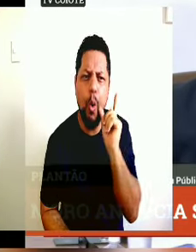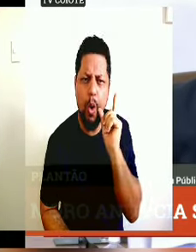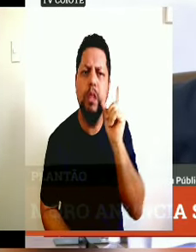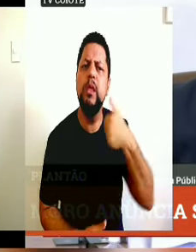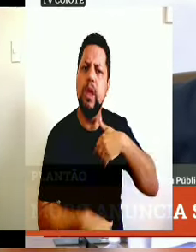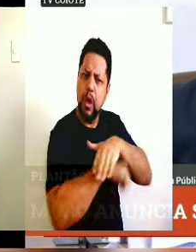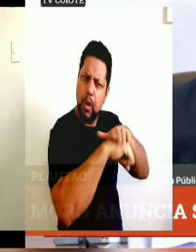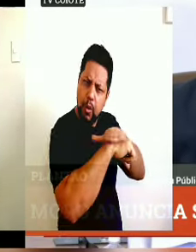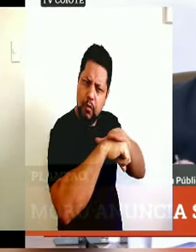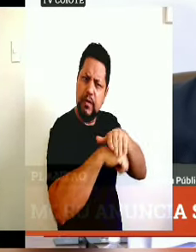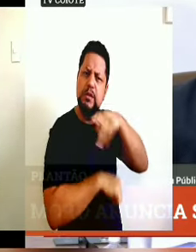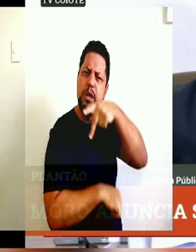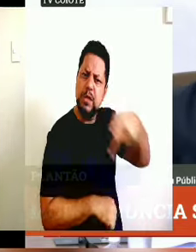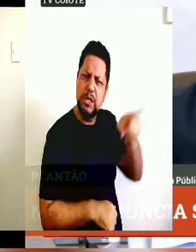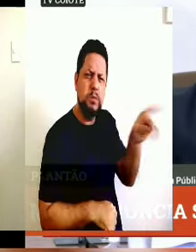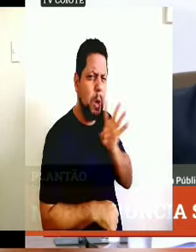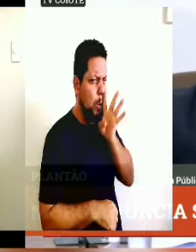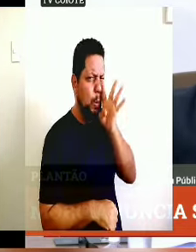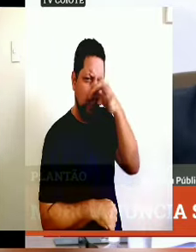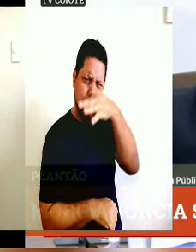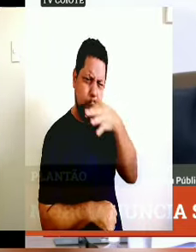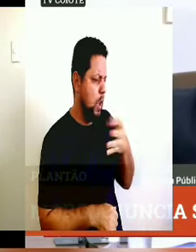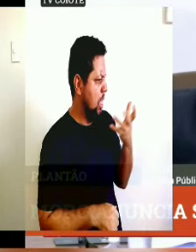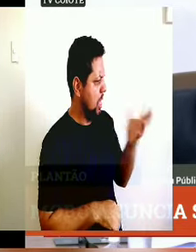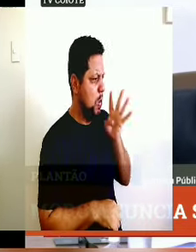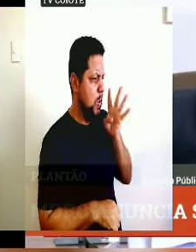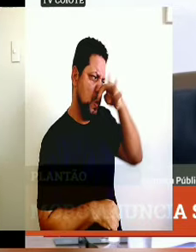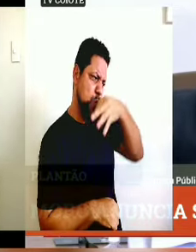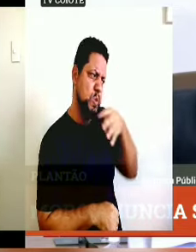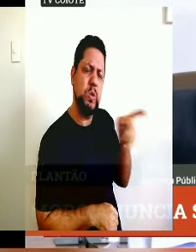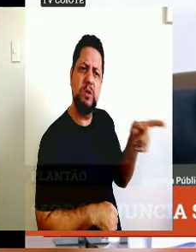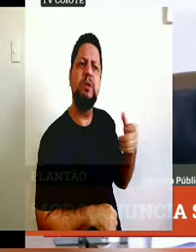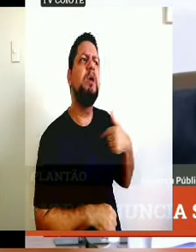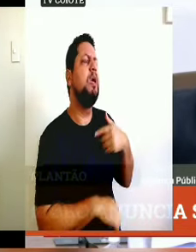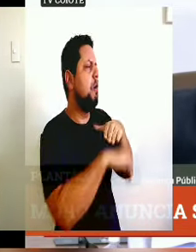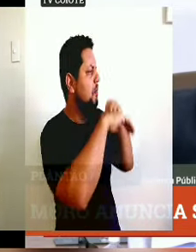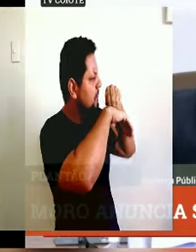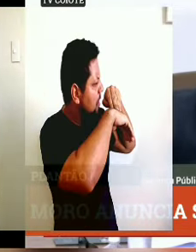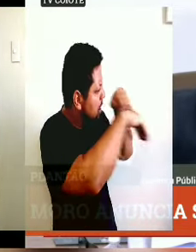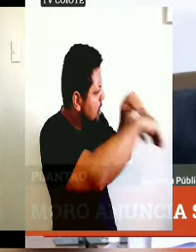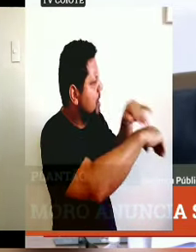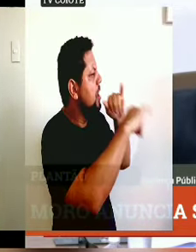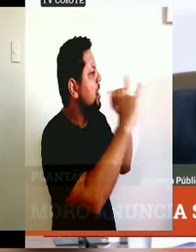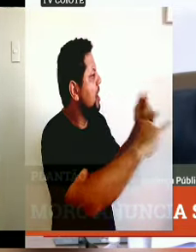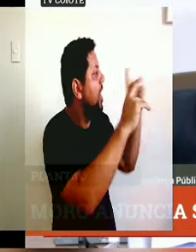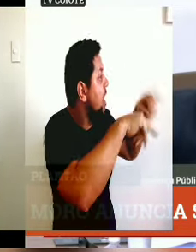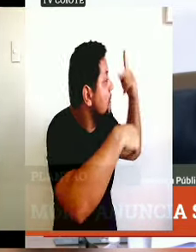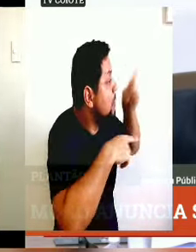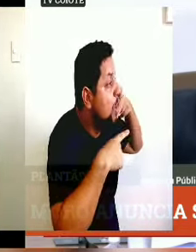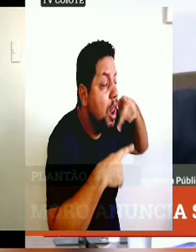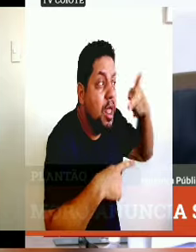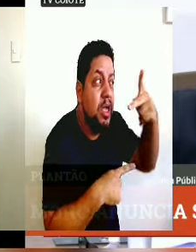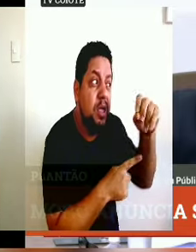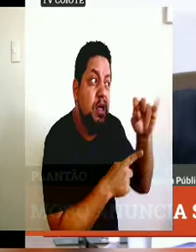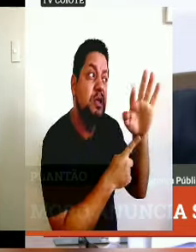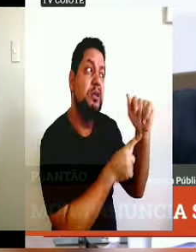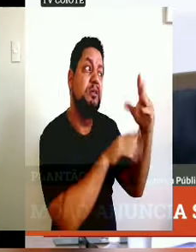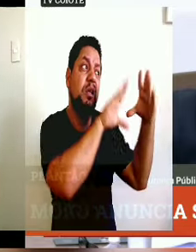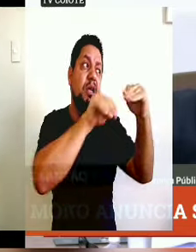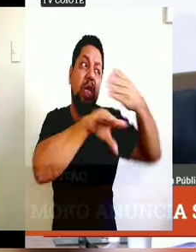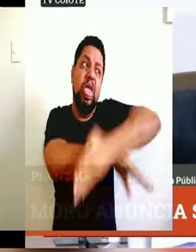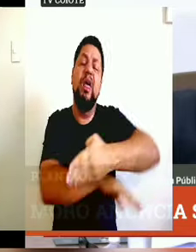conversei com o presidente, houve essa insistência do presidente, né? Falei ao presidente que seria uma interferência política, ele disse que